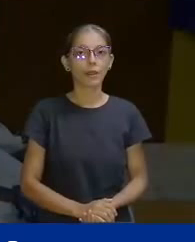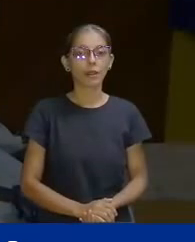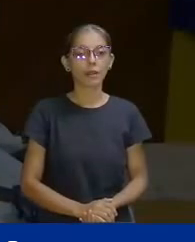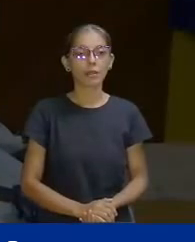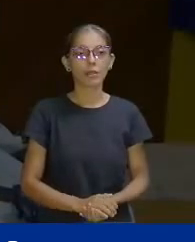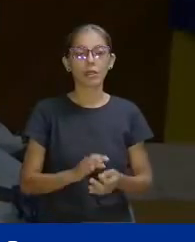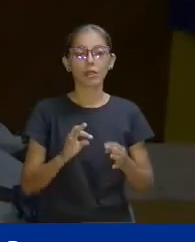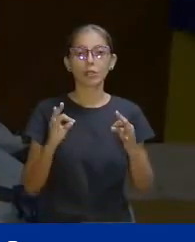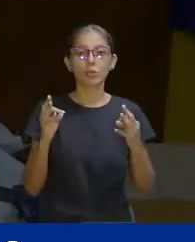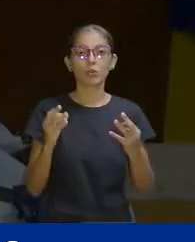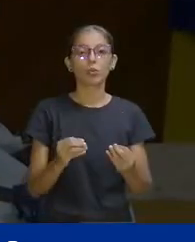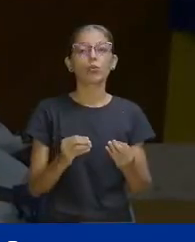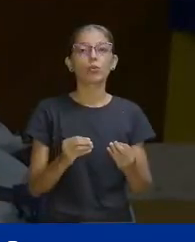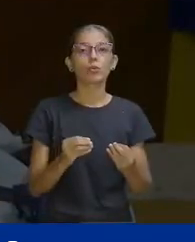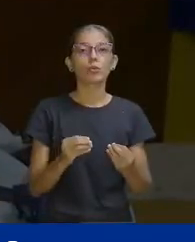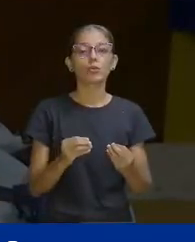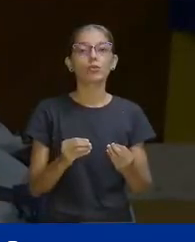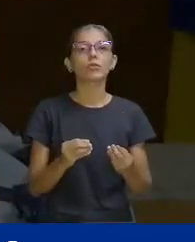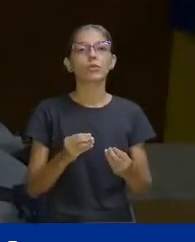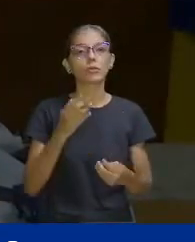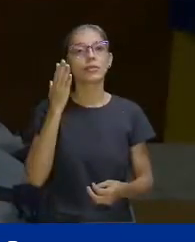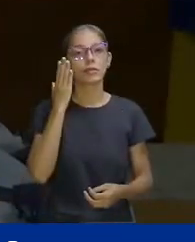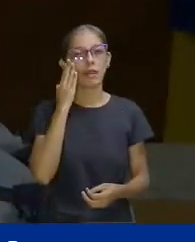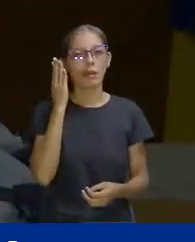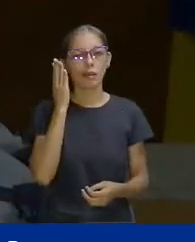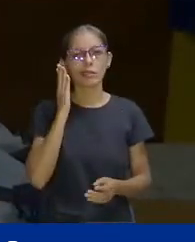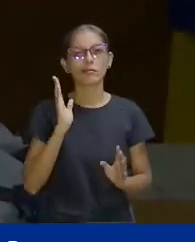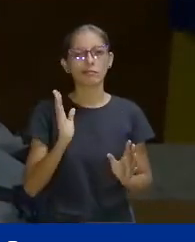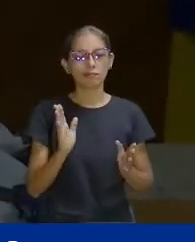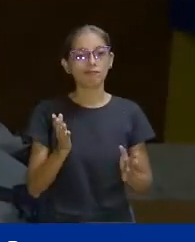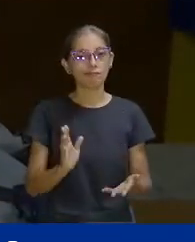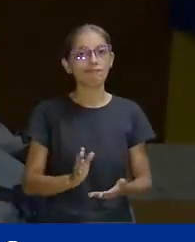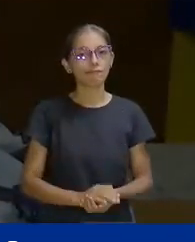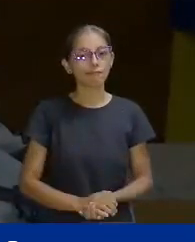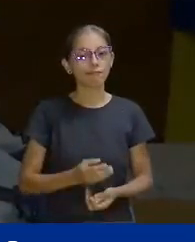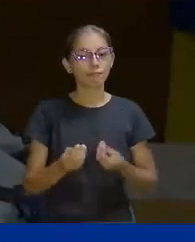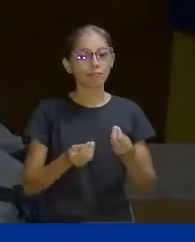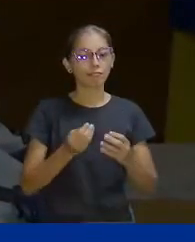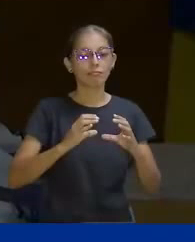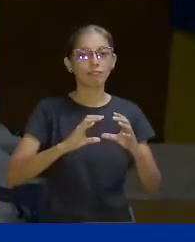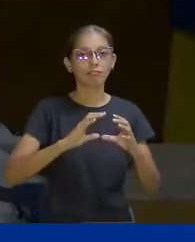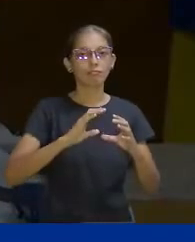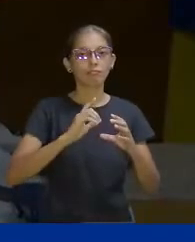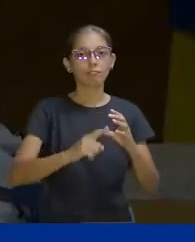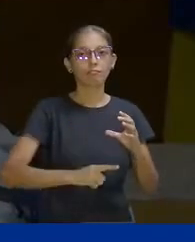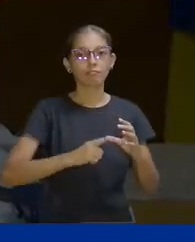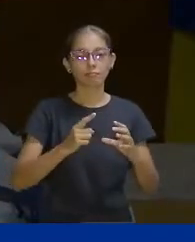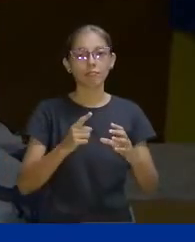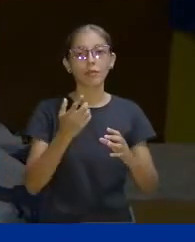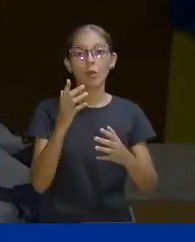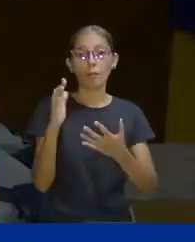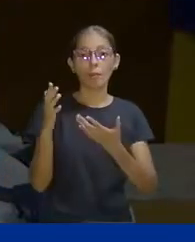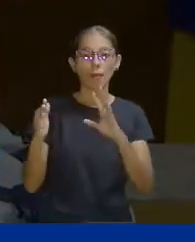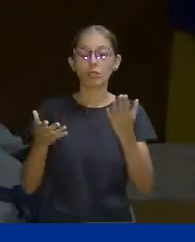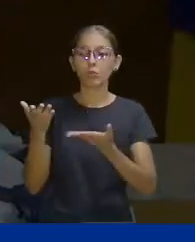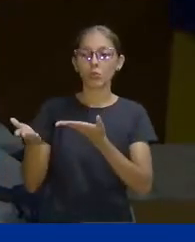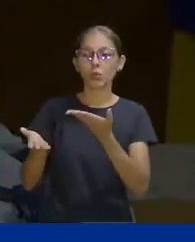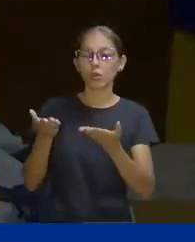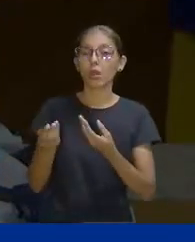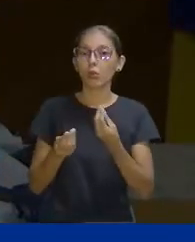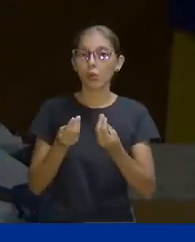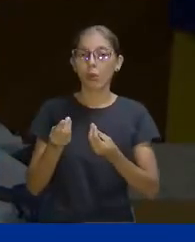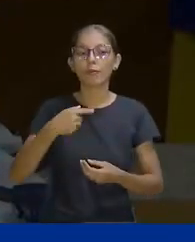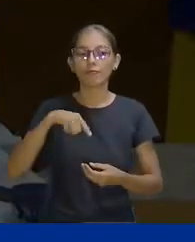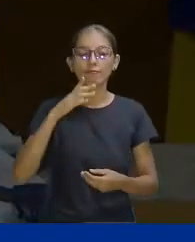Todos estão, então, cientes, de a forma como nós estamos tratando o nosso meio ambiente. De